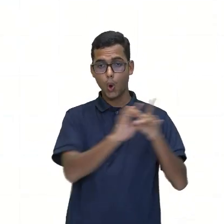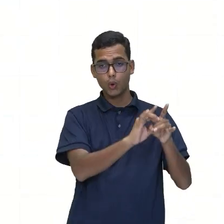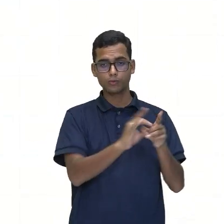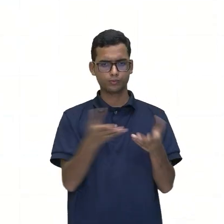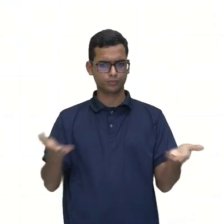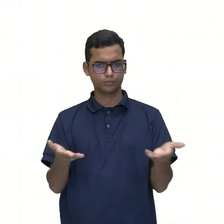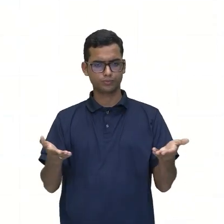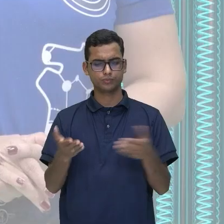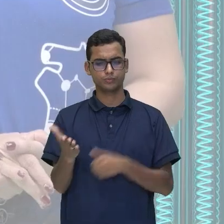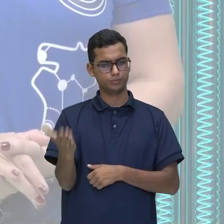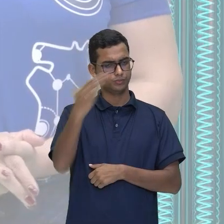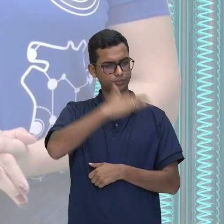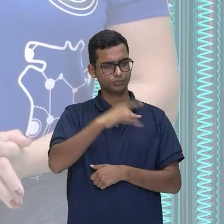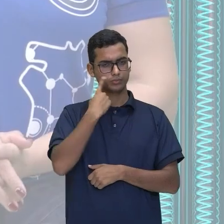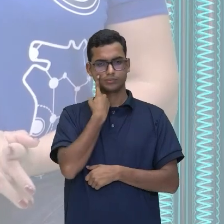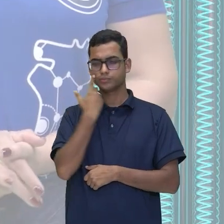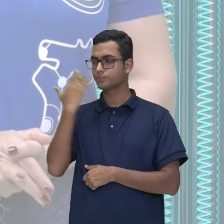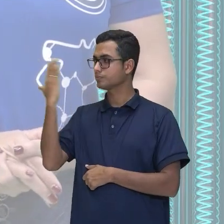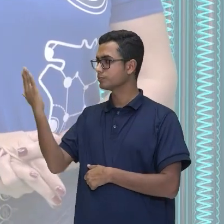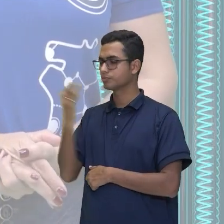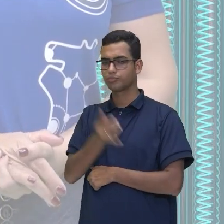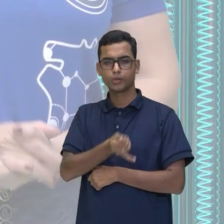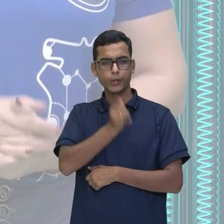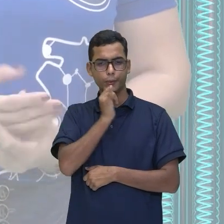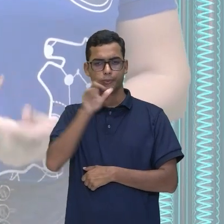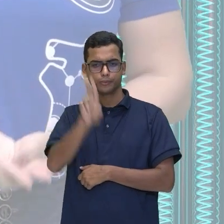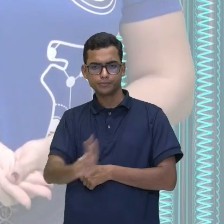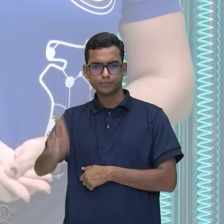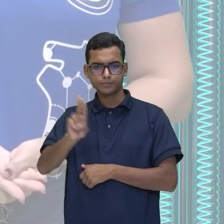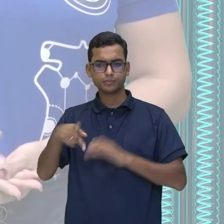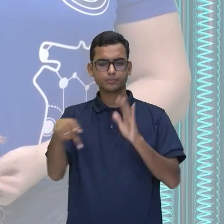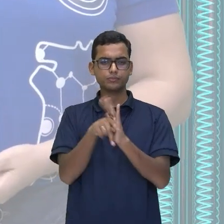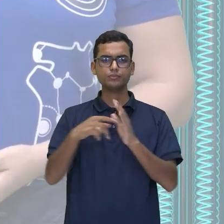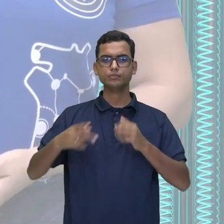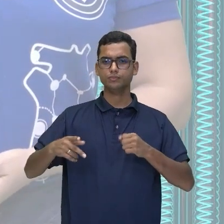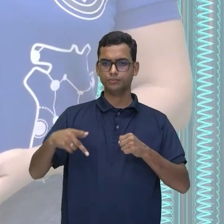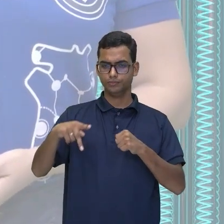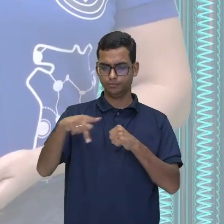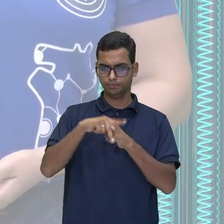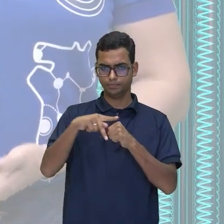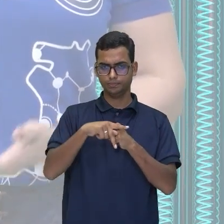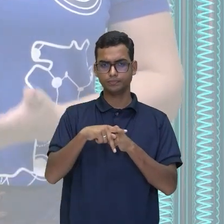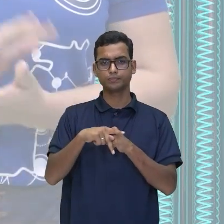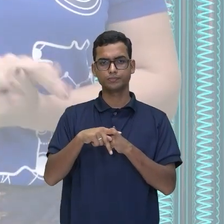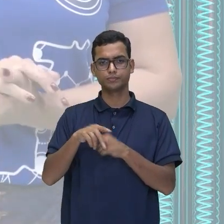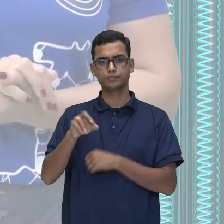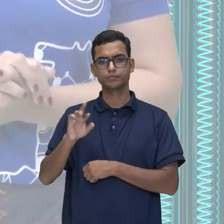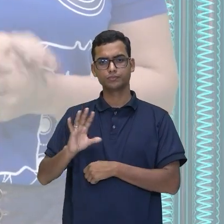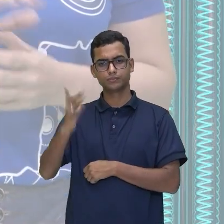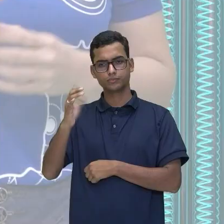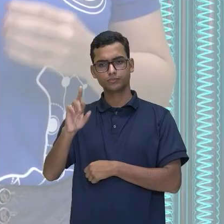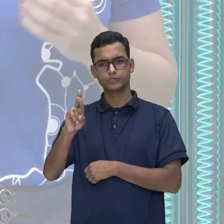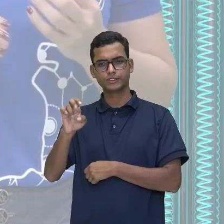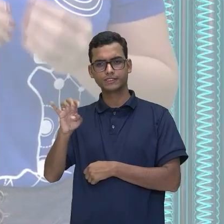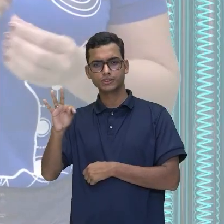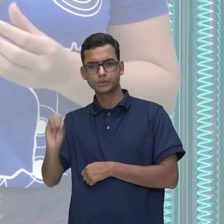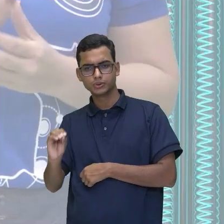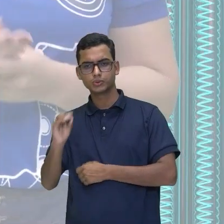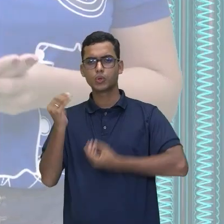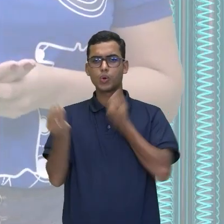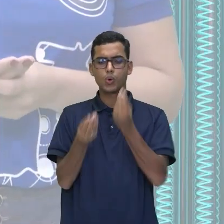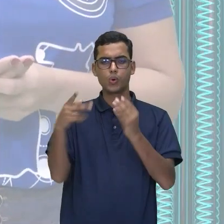contextualizada? Acompanhe comigo aqui exemplos com a utilização dos pronomes do caso reto, que são pronomes que funcionam